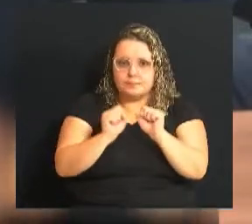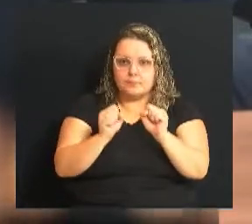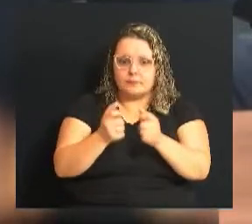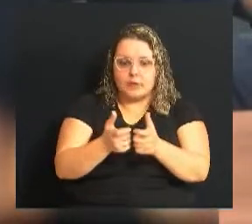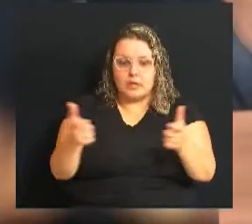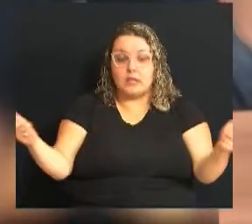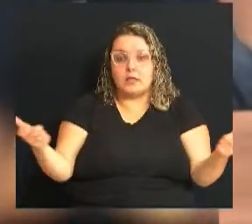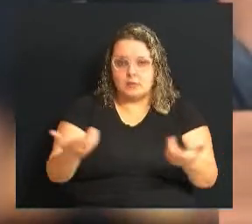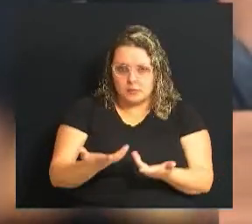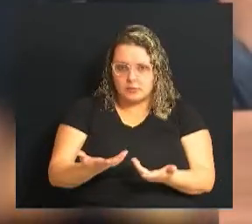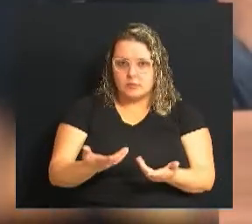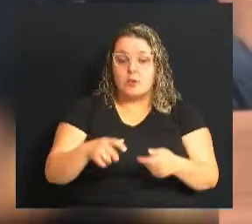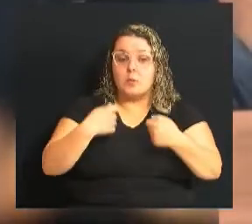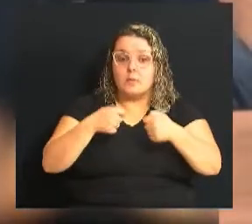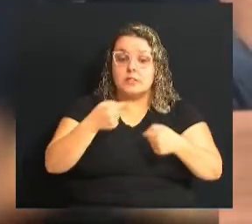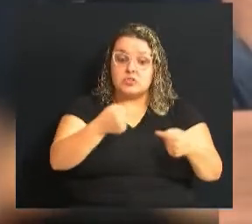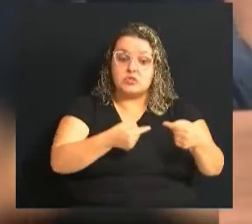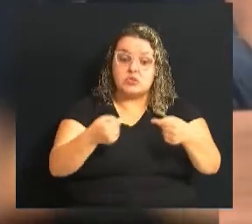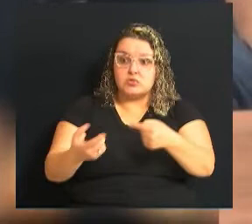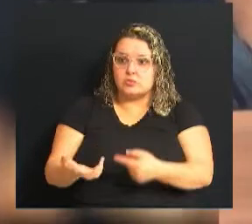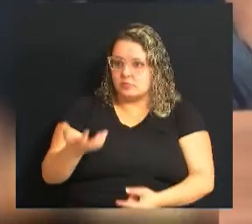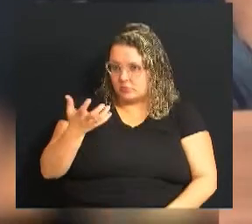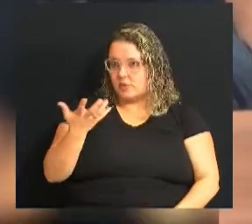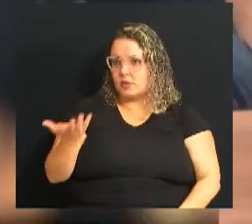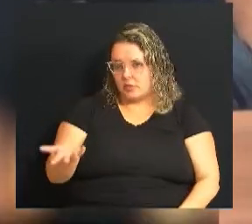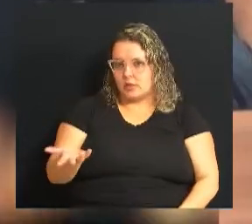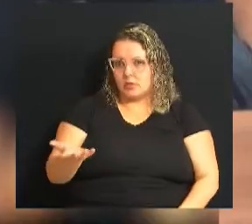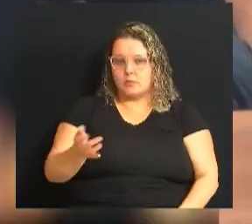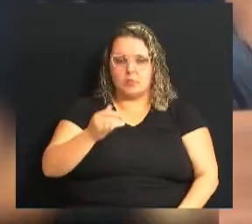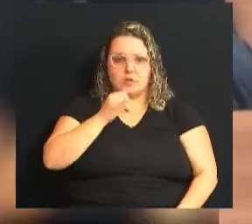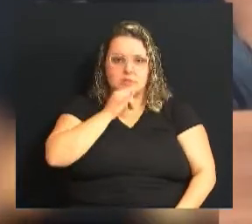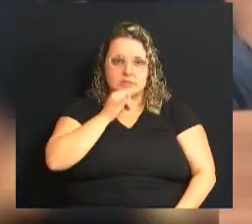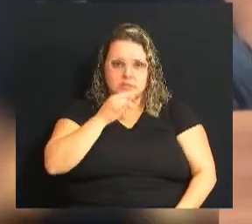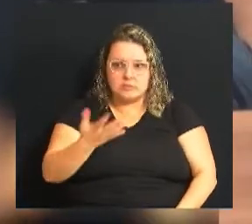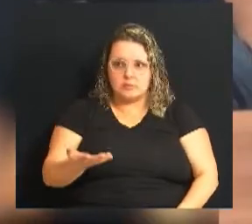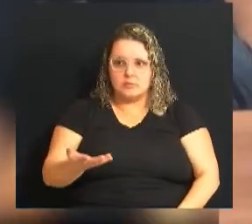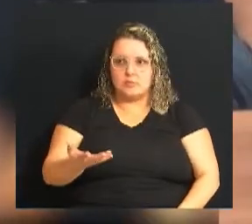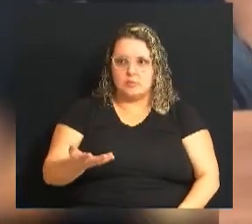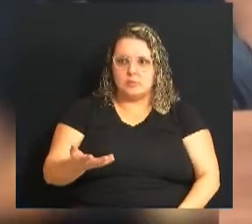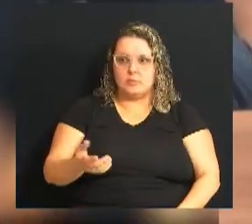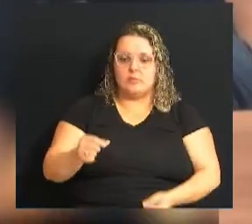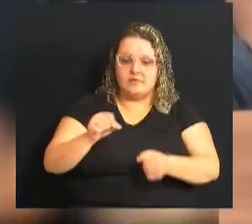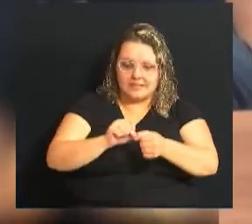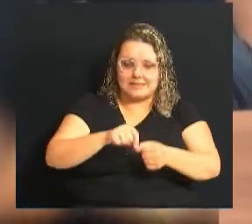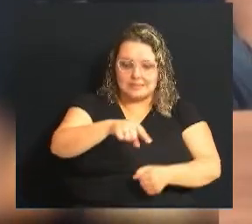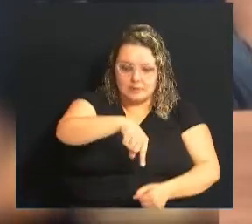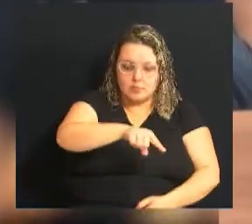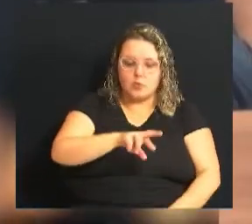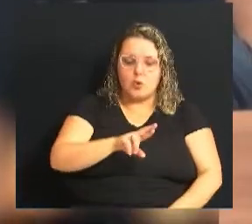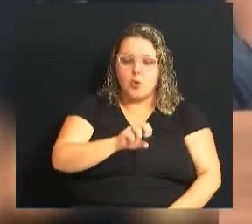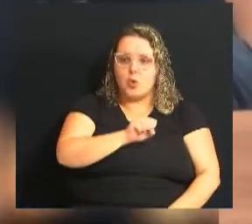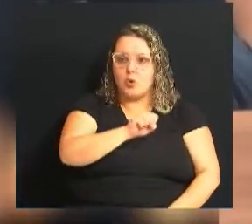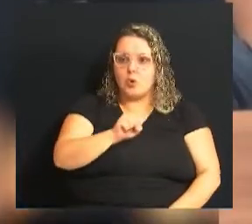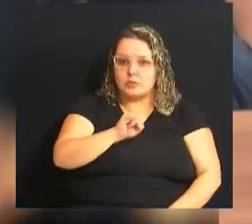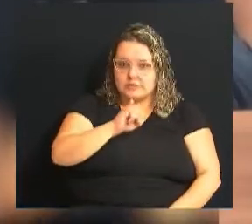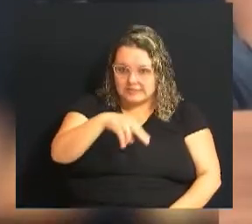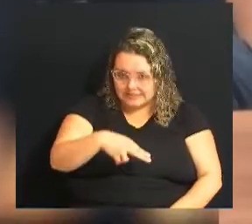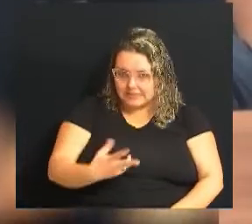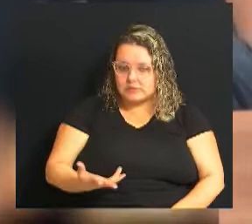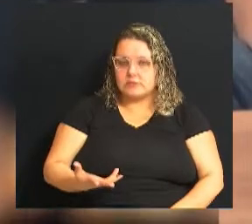Então é preciso discutir. Eu quero, por exemplo, fazer para o Rocim essa indicação.